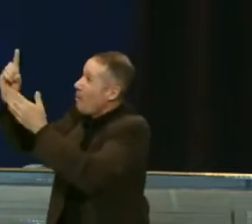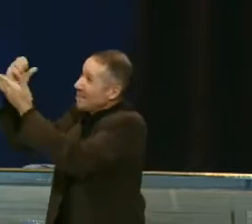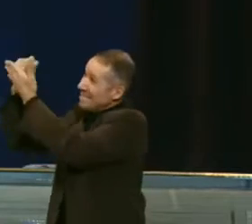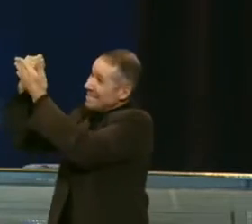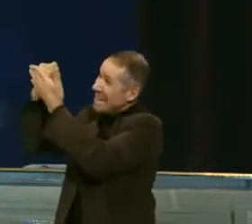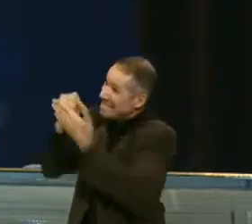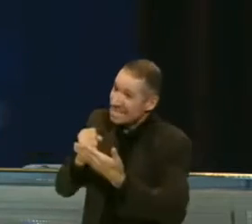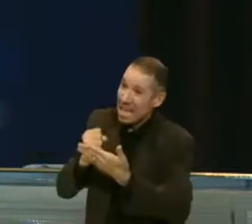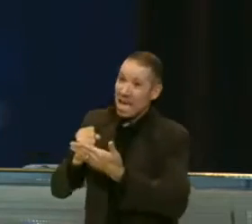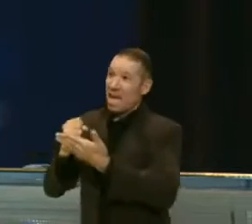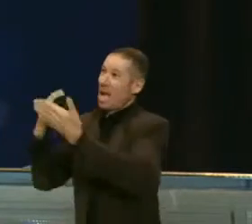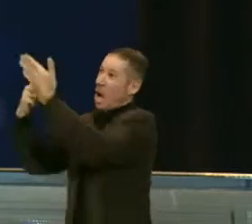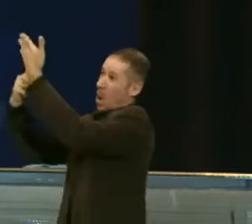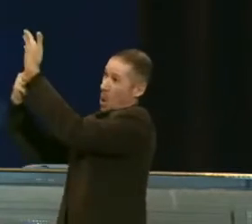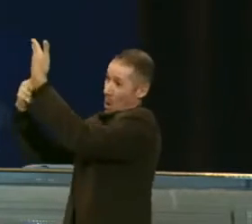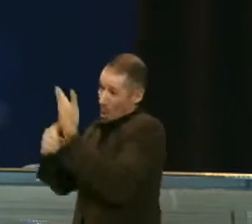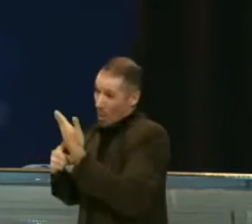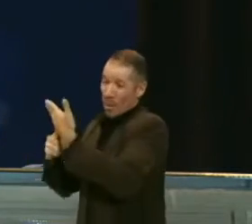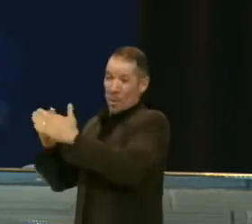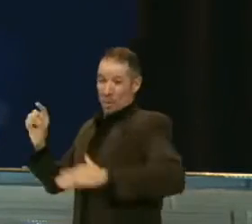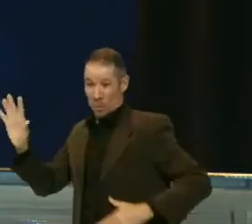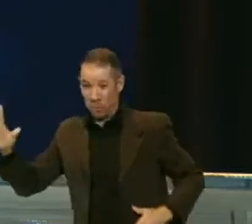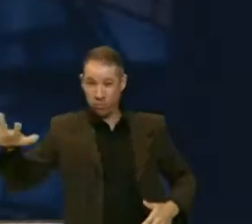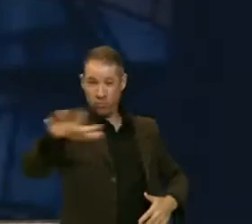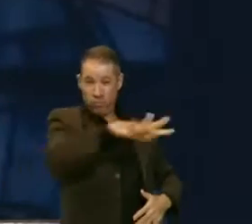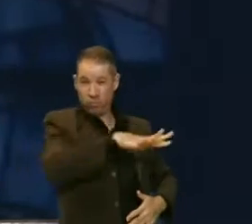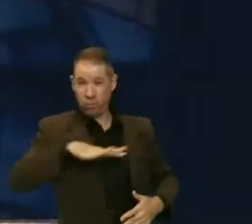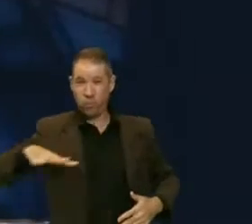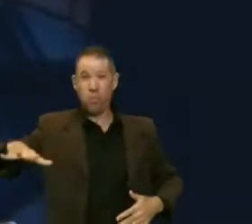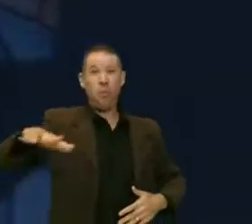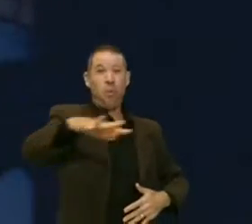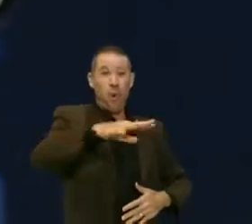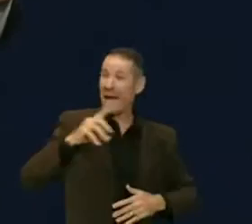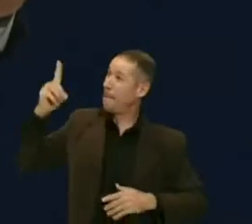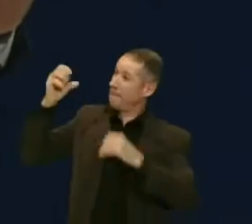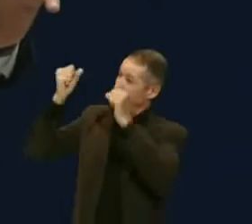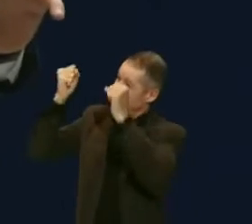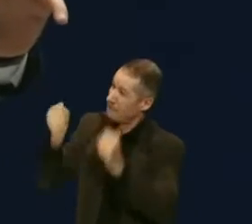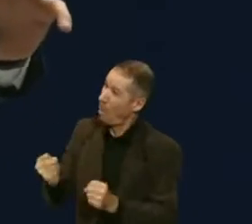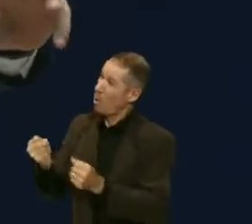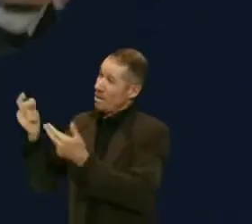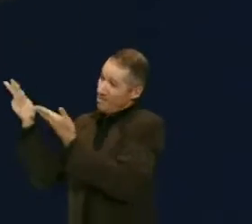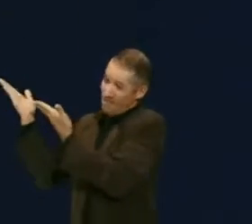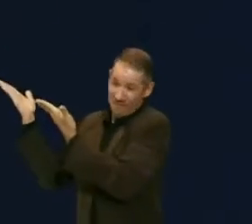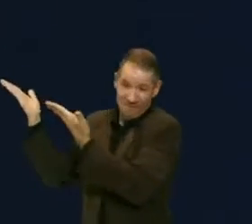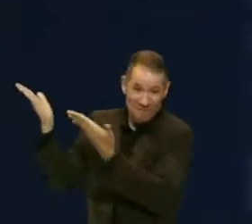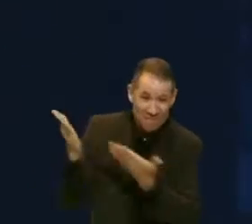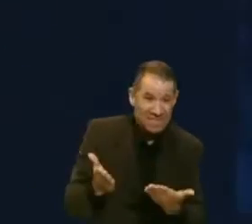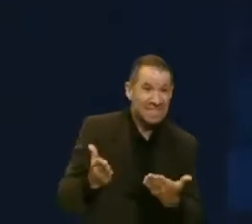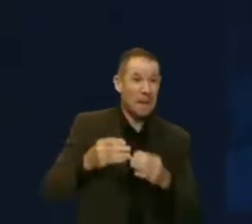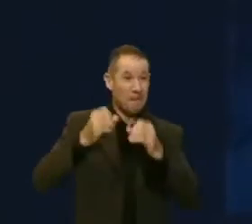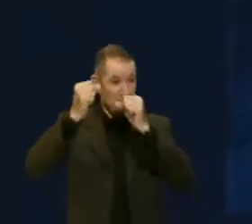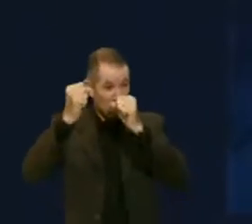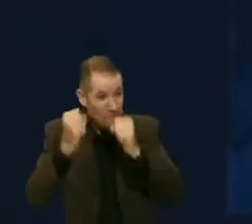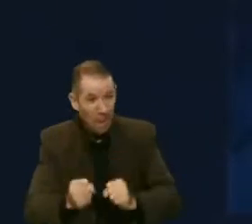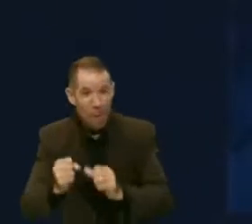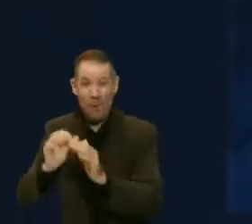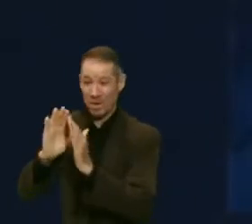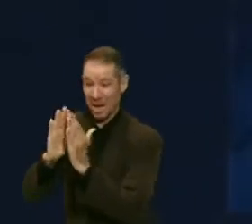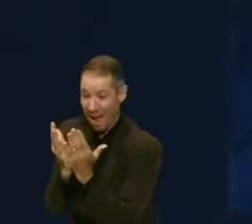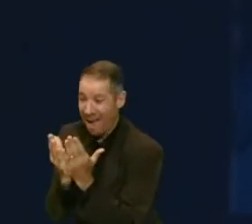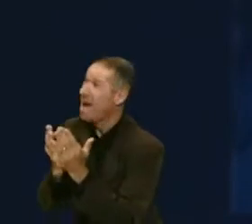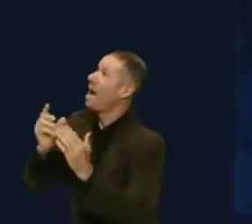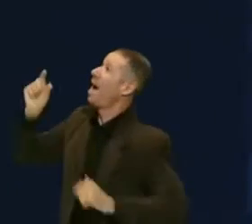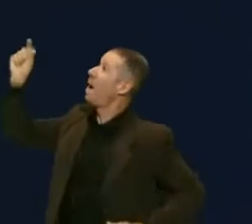trazer revelação enquanto nós oramos. Ele pode te visitar, Ele pode trazer